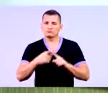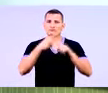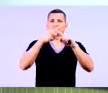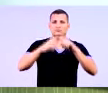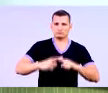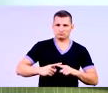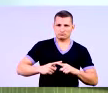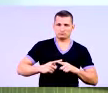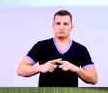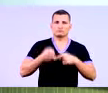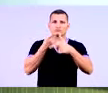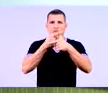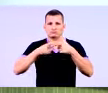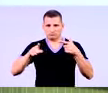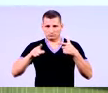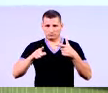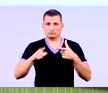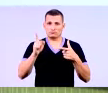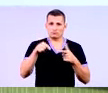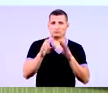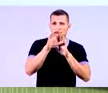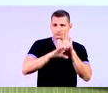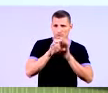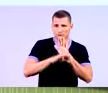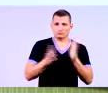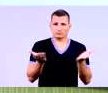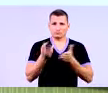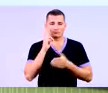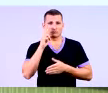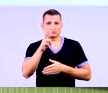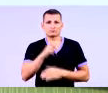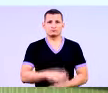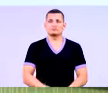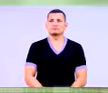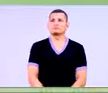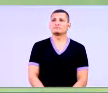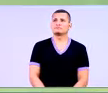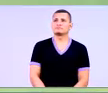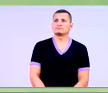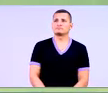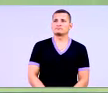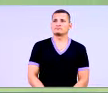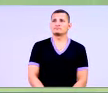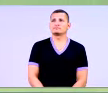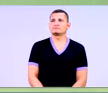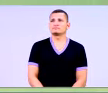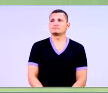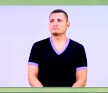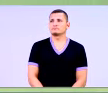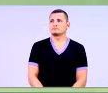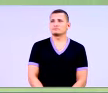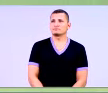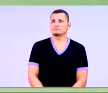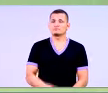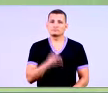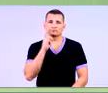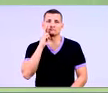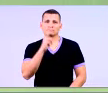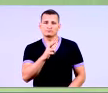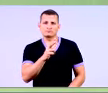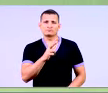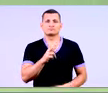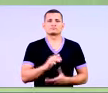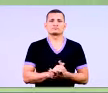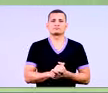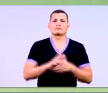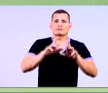dividir é esse o conceito que a gente vai dar uma olhada aqui ó se a gente observar a definição do tipo de dados